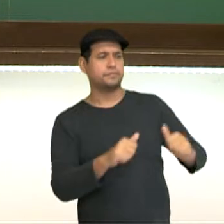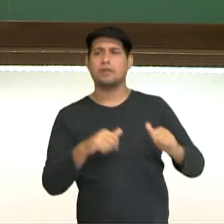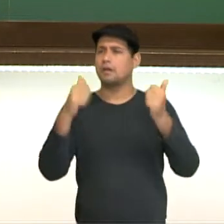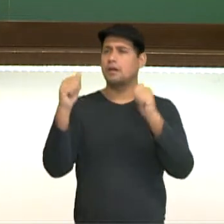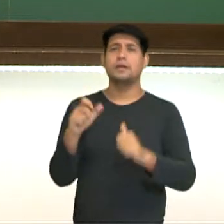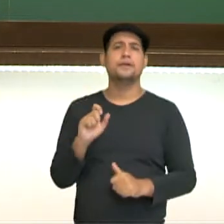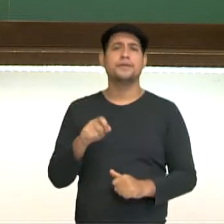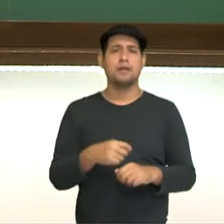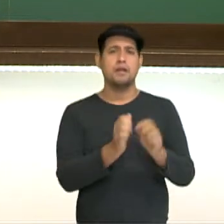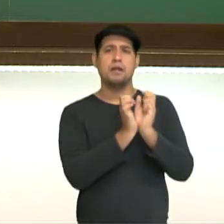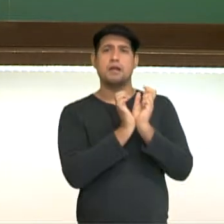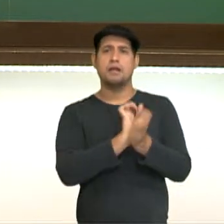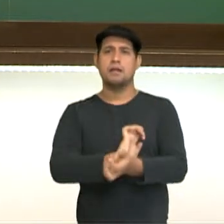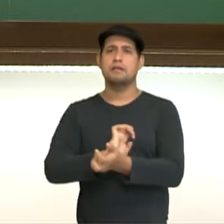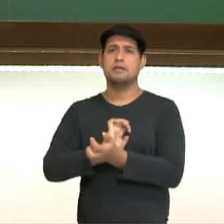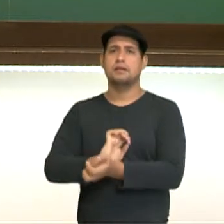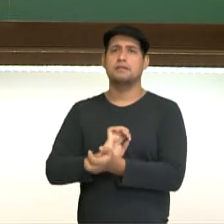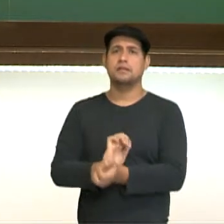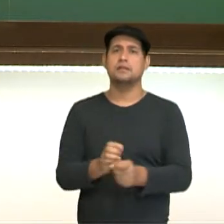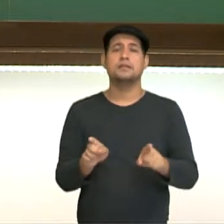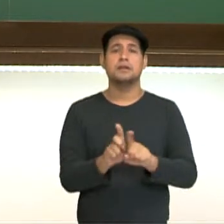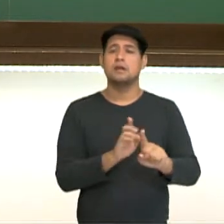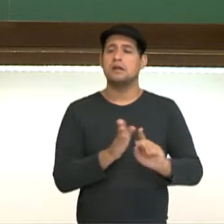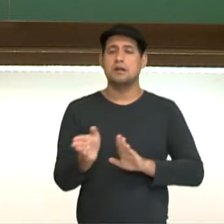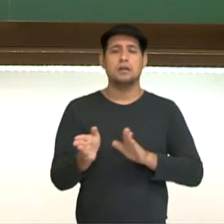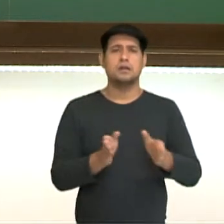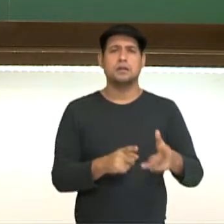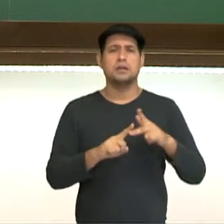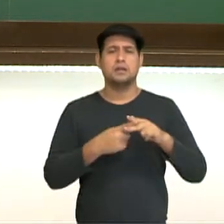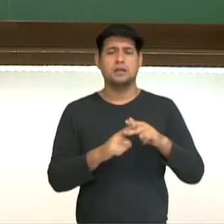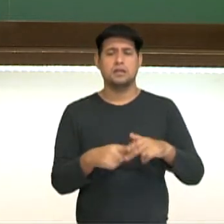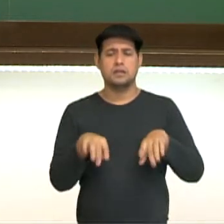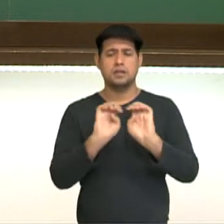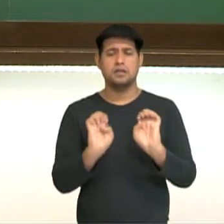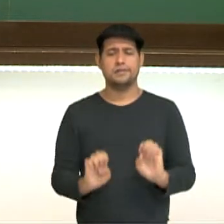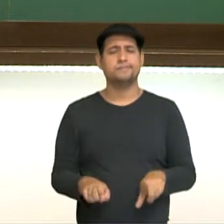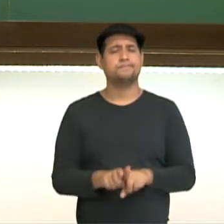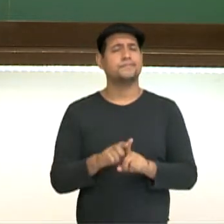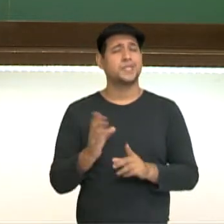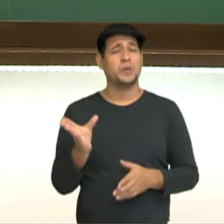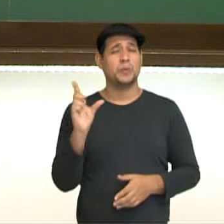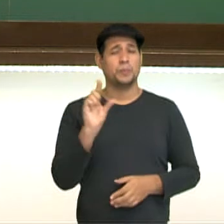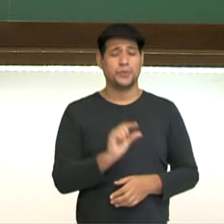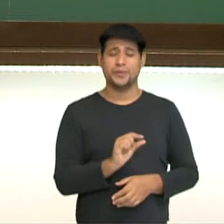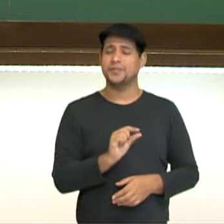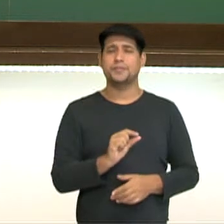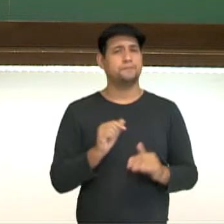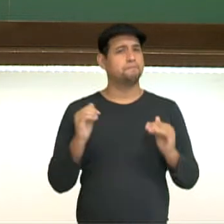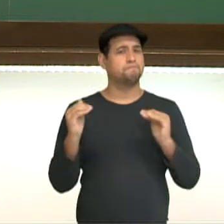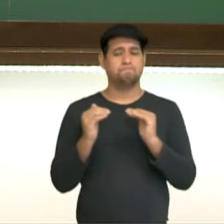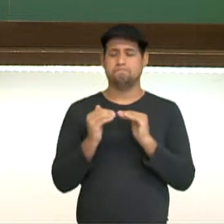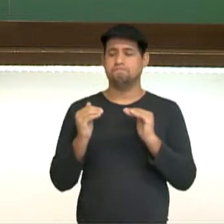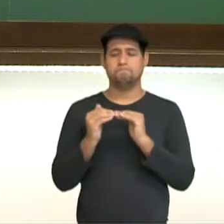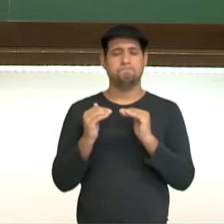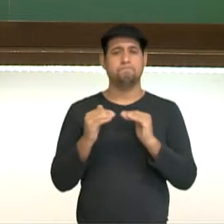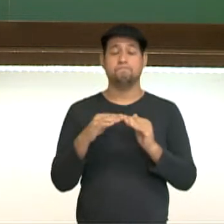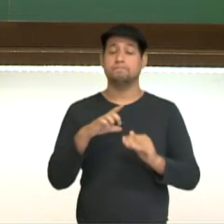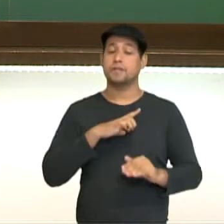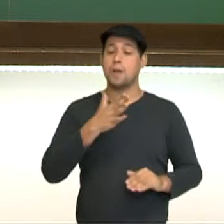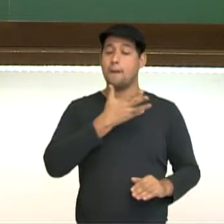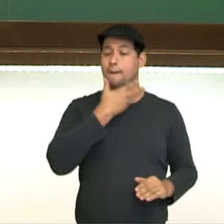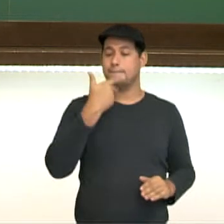quesito escravidão, onde o acesso à infraestrutura precária também não fazia com que houvesse uma